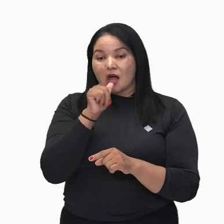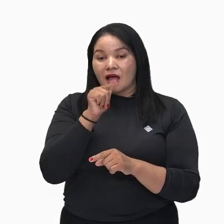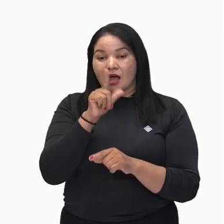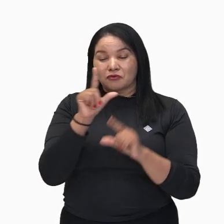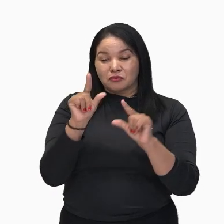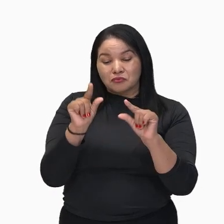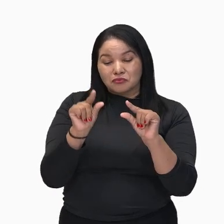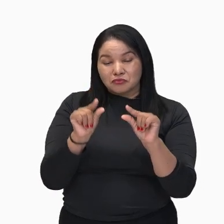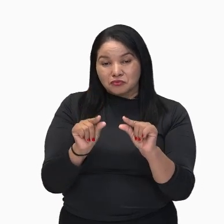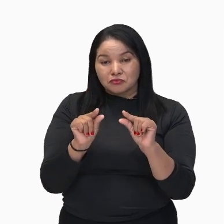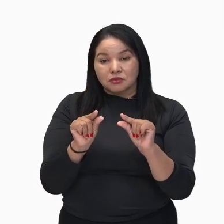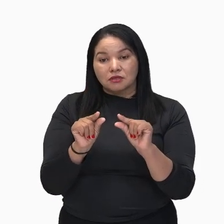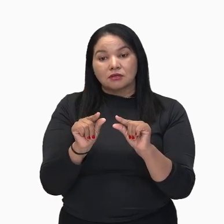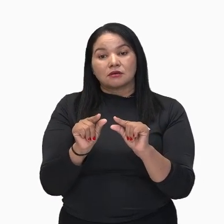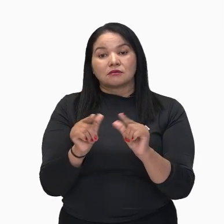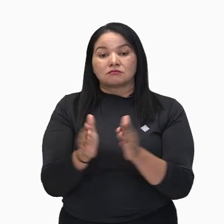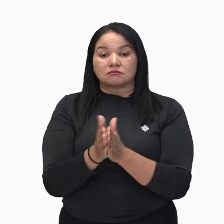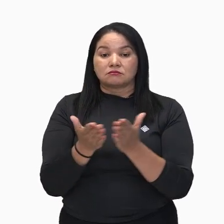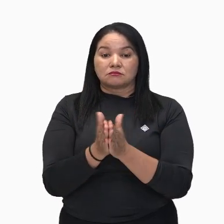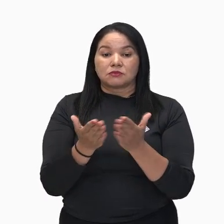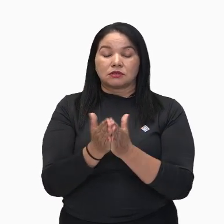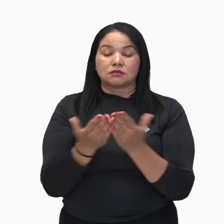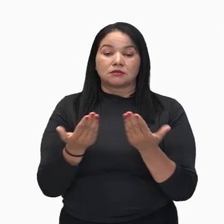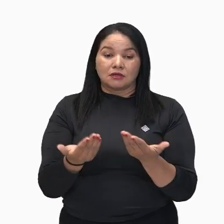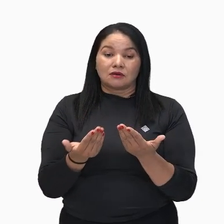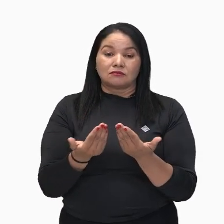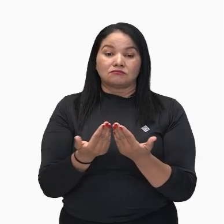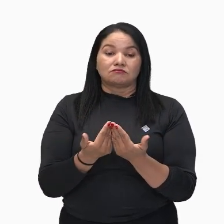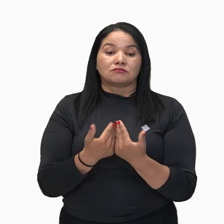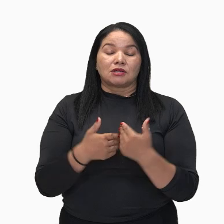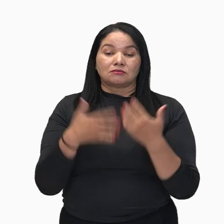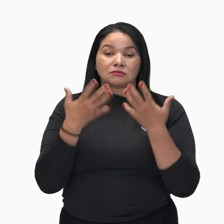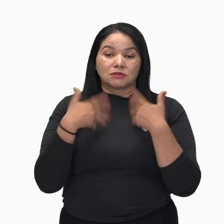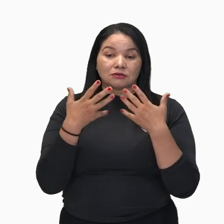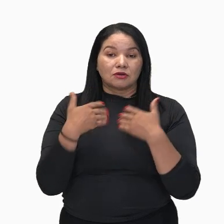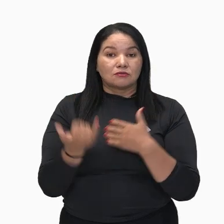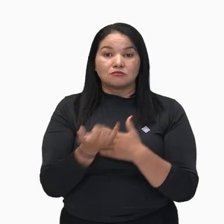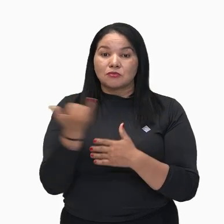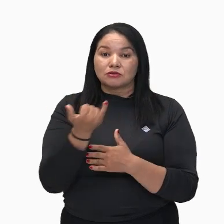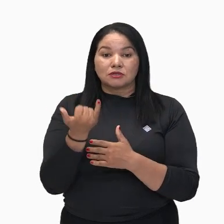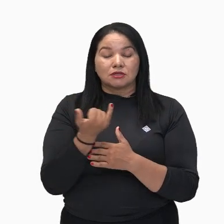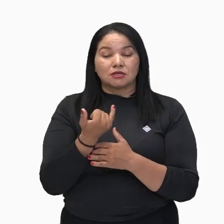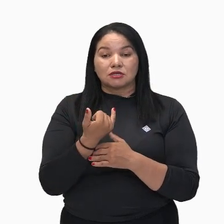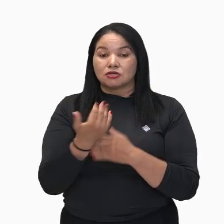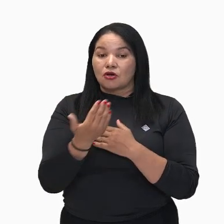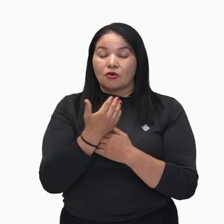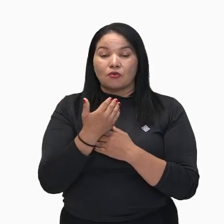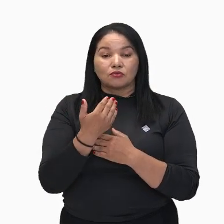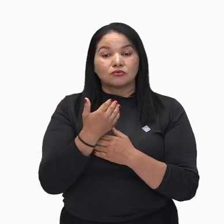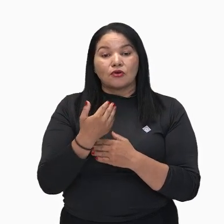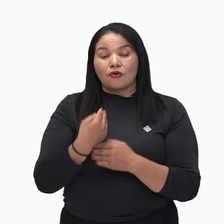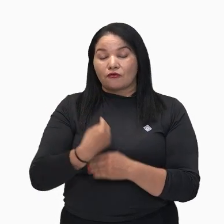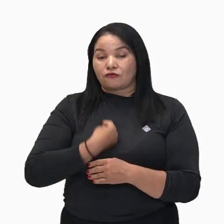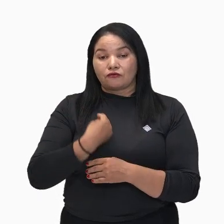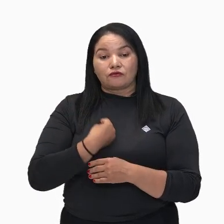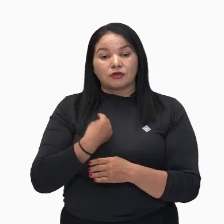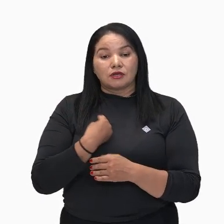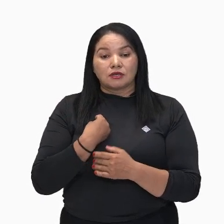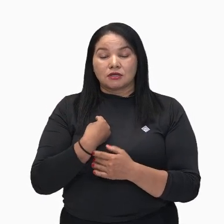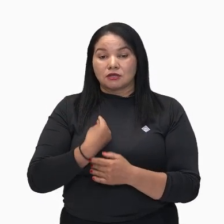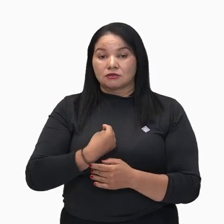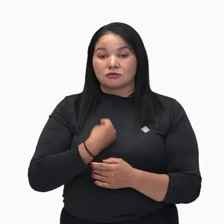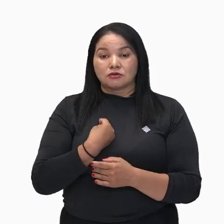a carência desse recurso natural, gente, que é essencial para a nossa vida, né, realmente para a sobrevivência